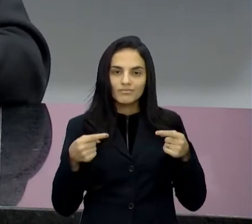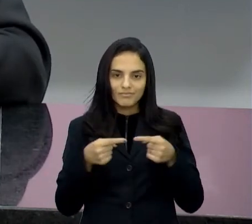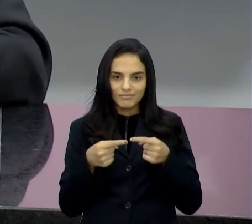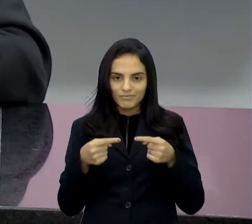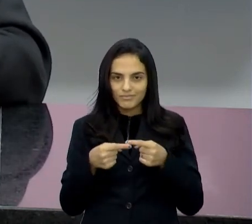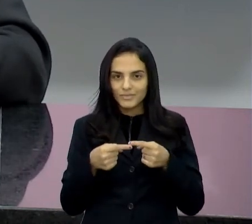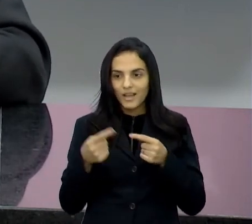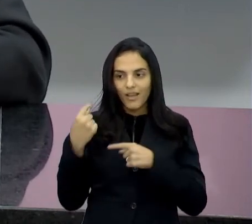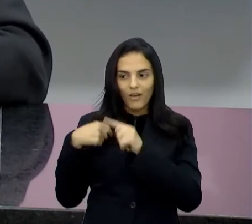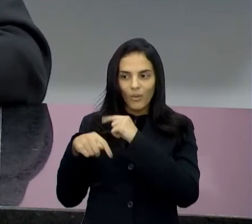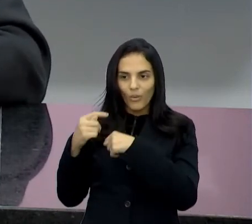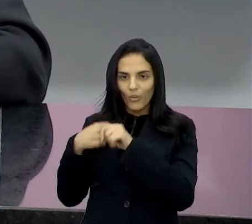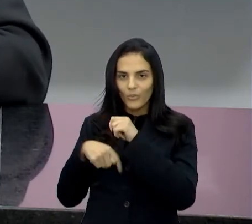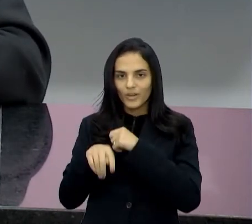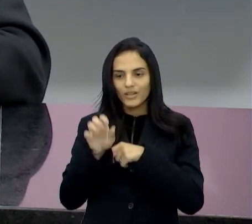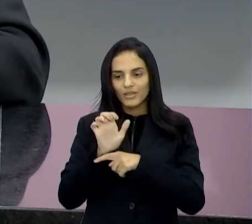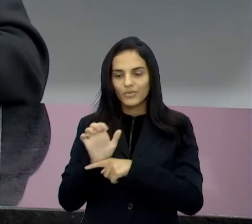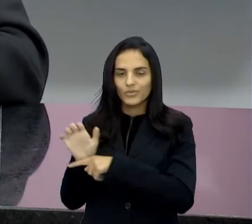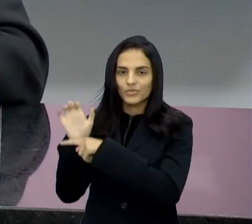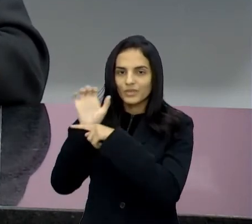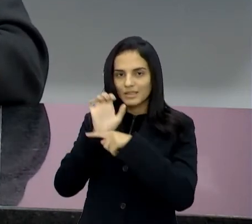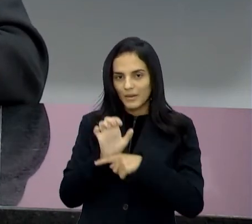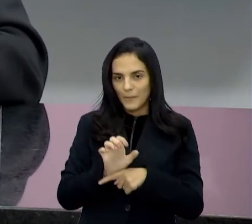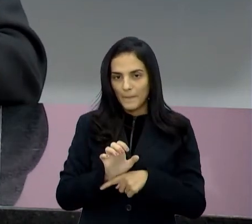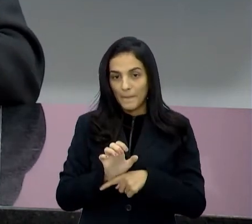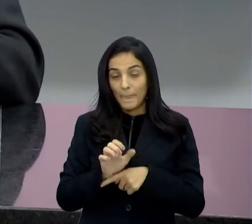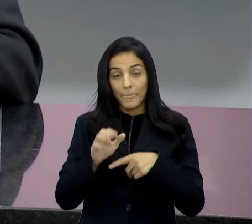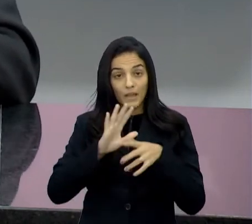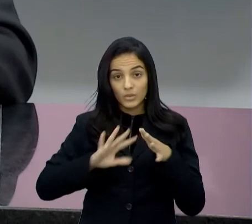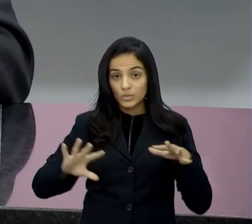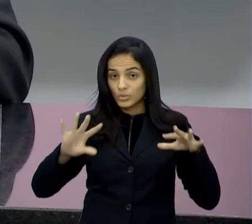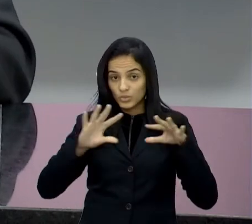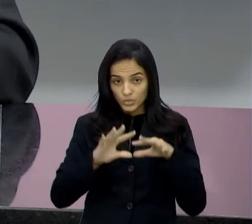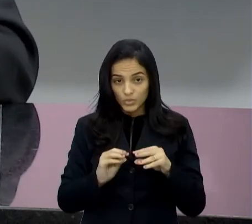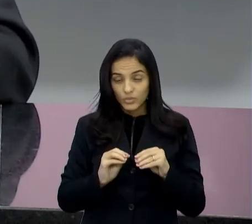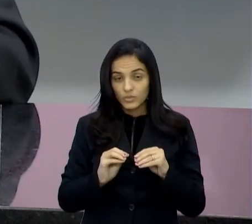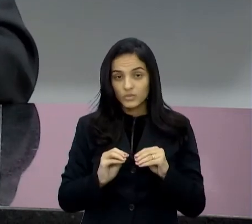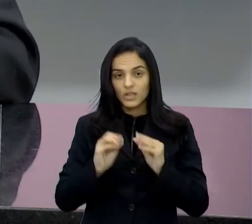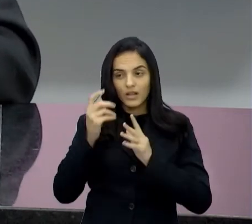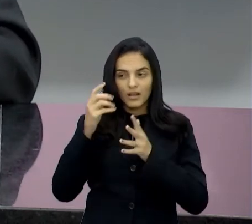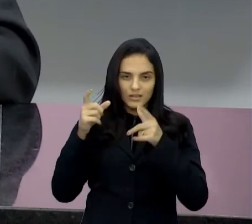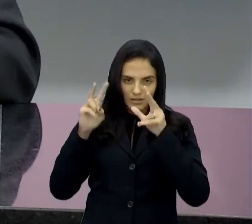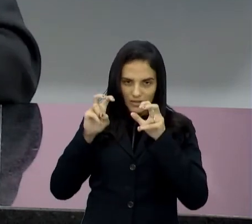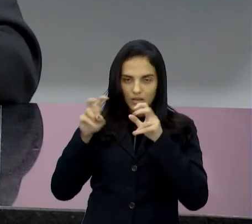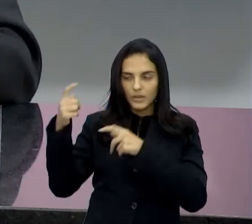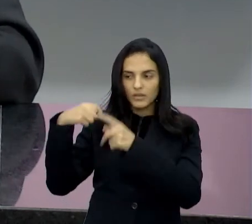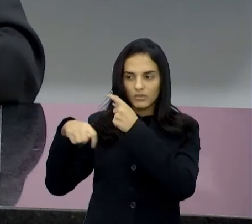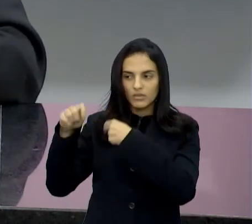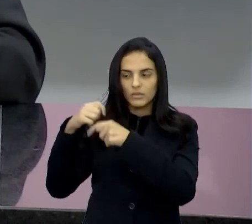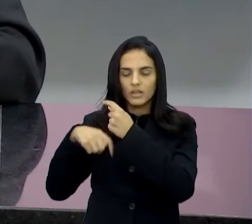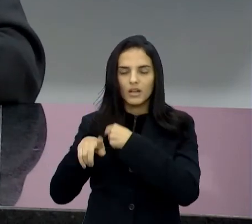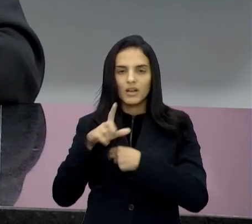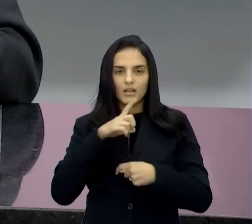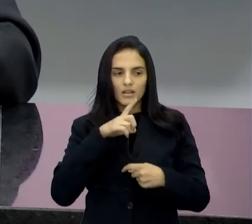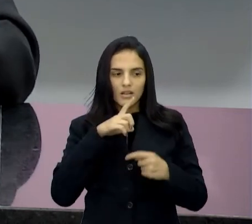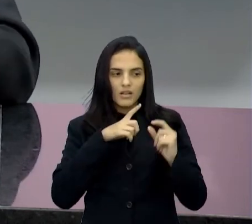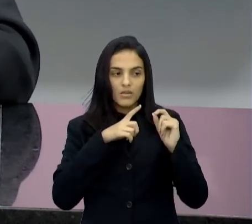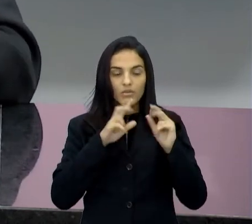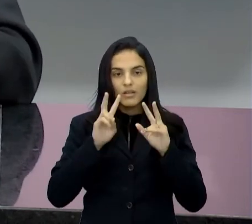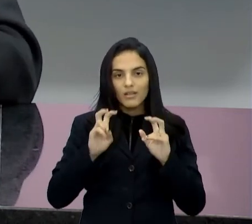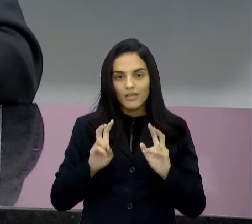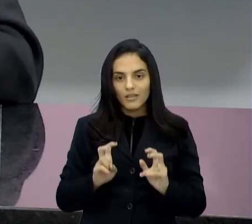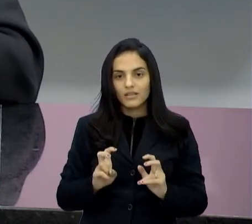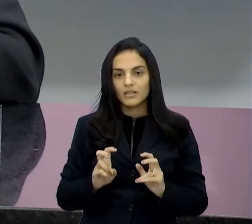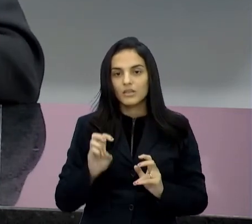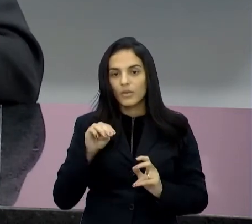dimensões econômicas de um Estado. Lembrando que tudo isso, essa parte econômica, né, ela tem uma grande inspiração lá